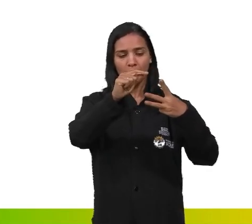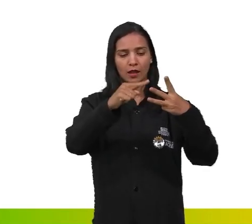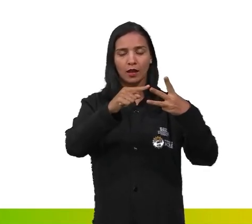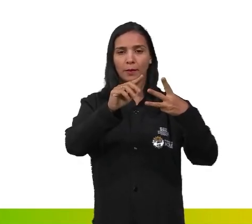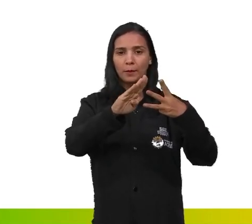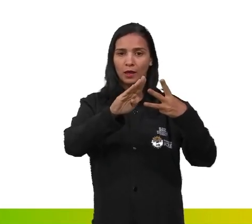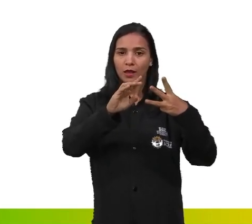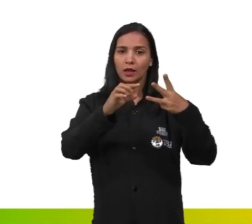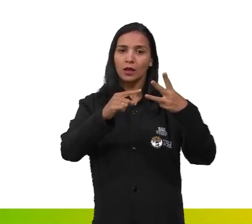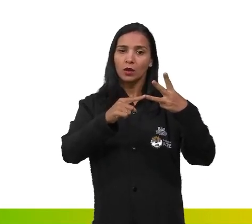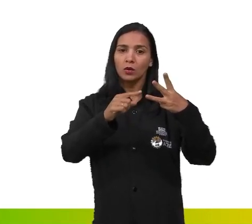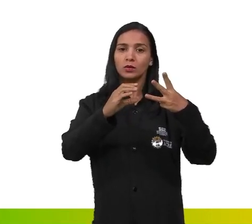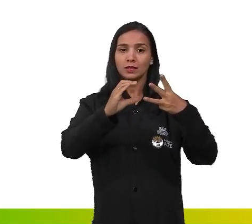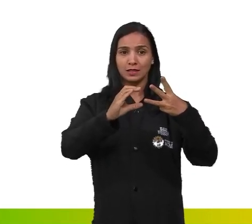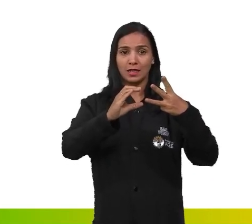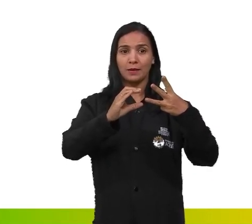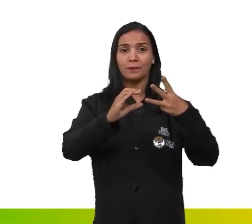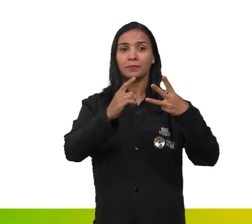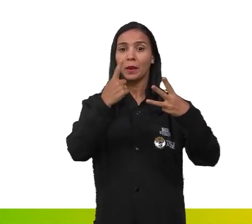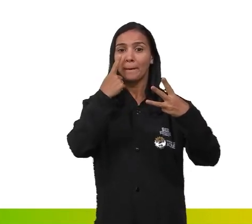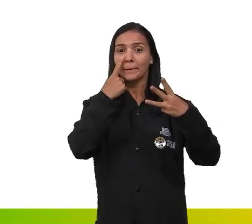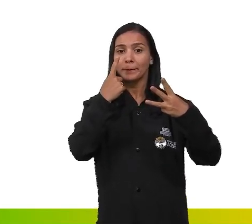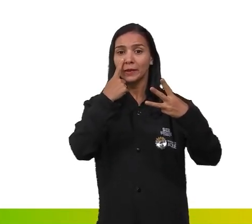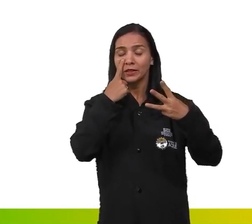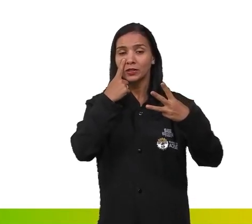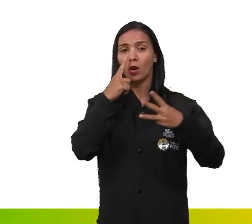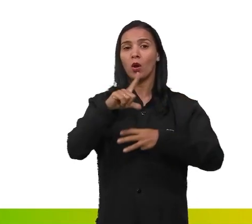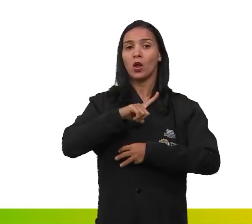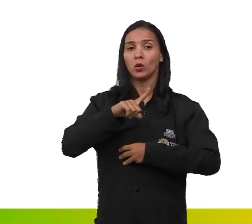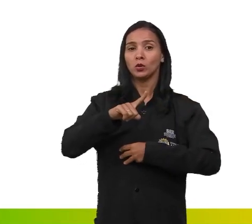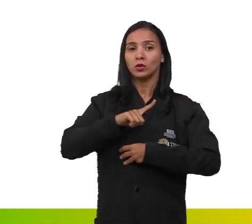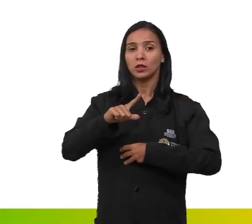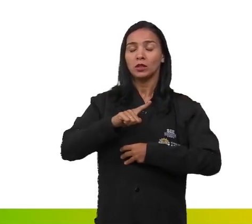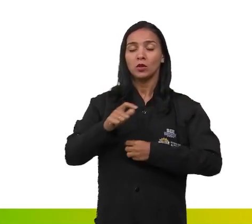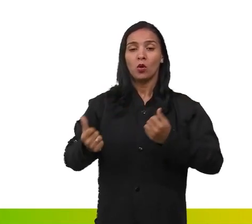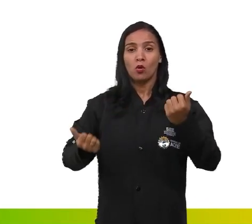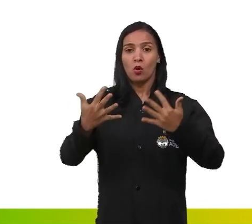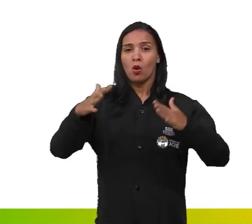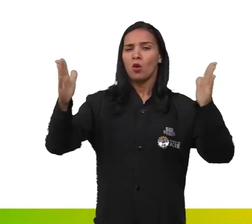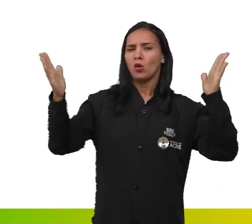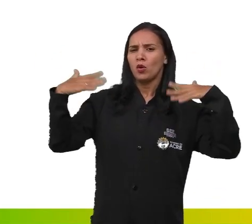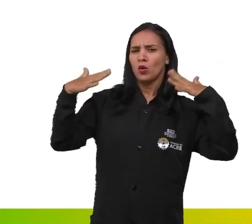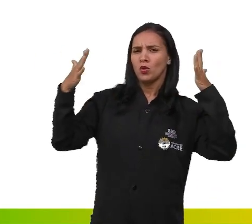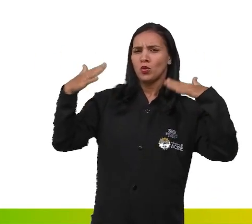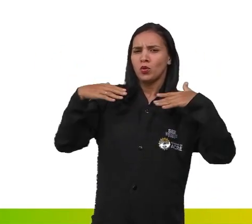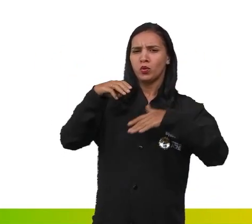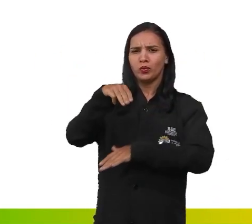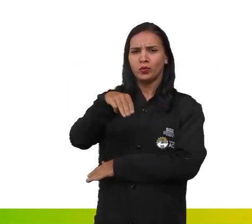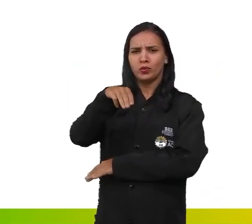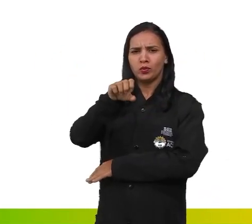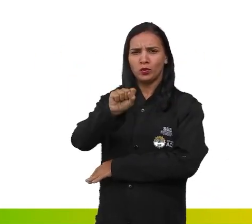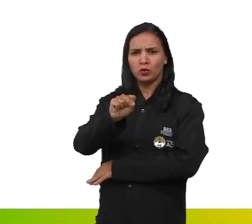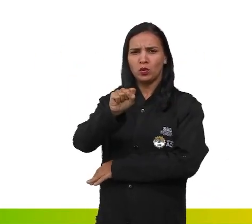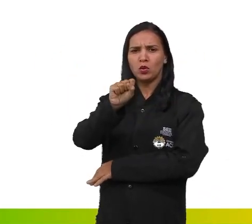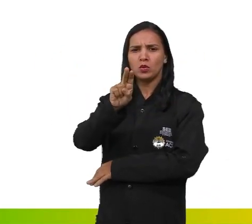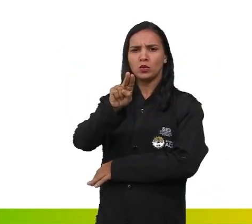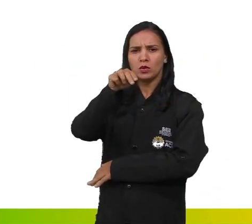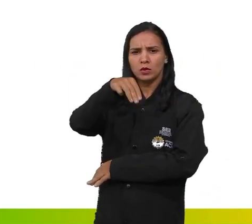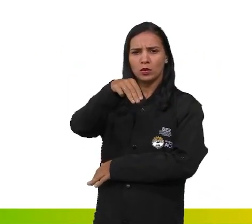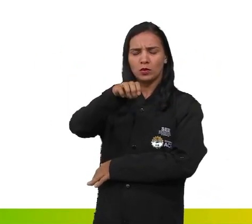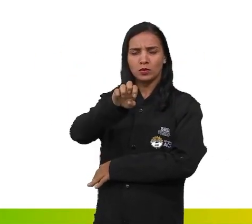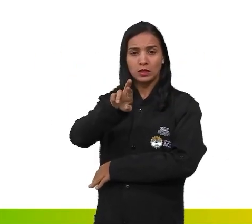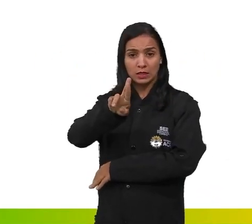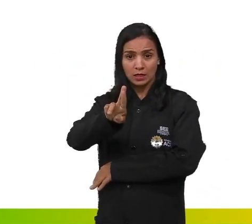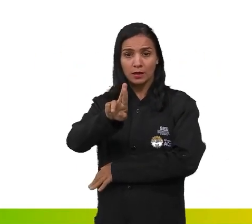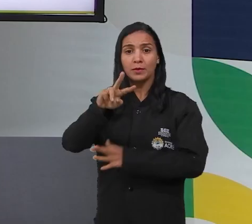nós temos o verão, ou seja, o summer. Nesse caso, seria uma estação do ano. Vocês lembram